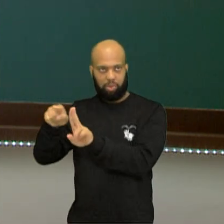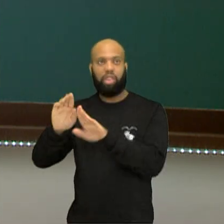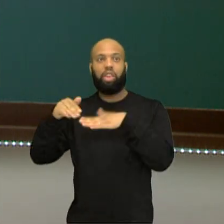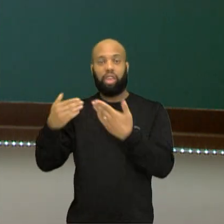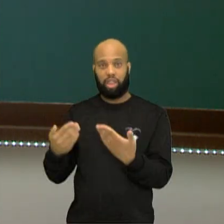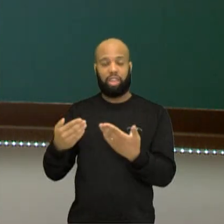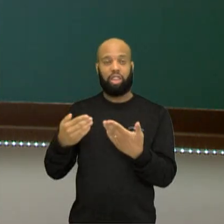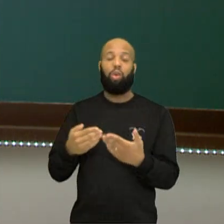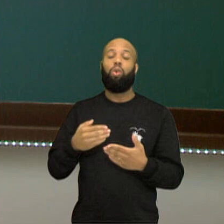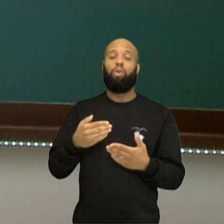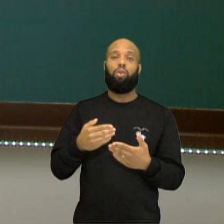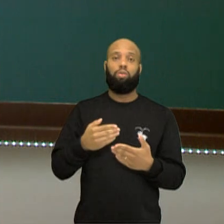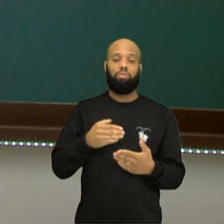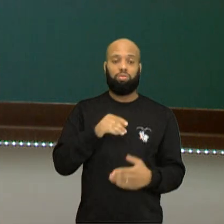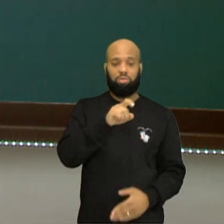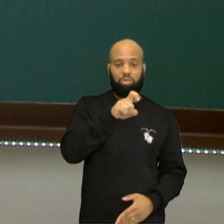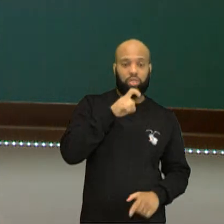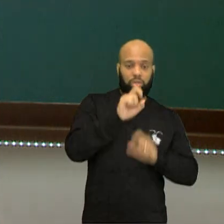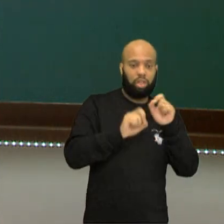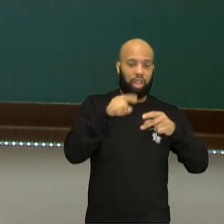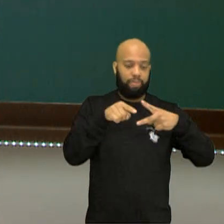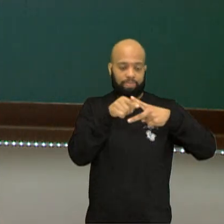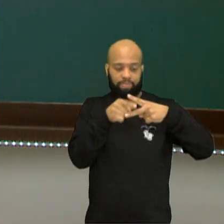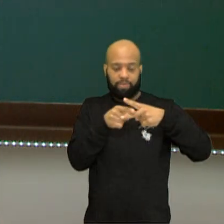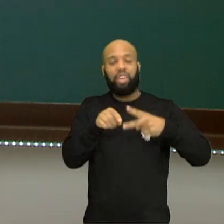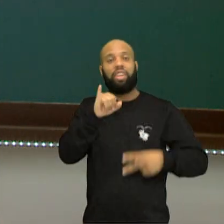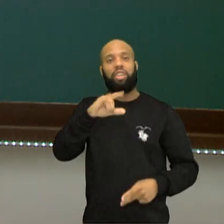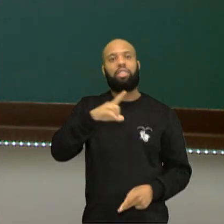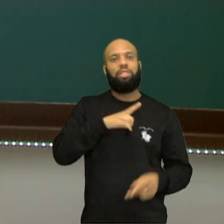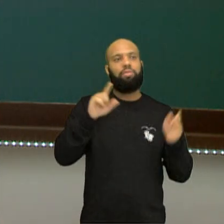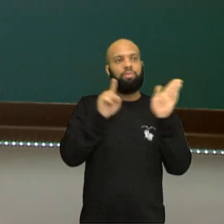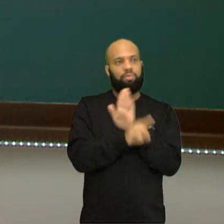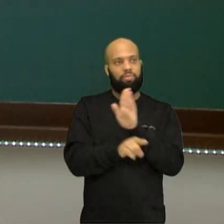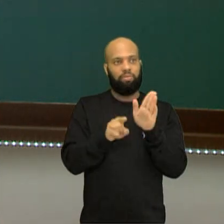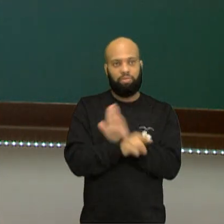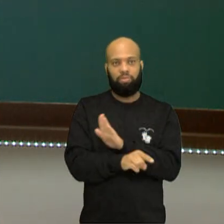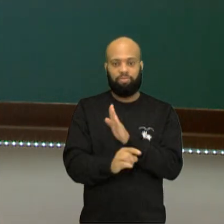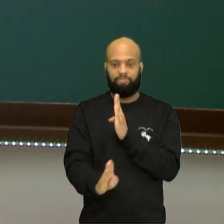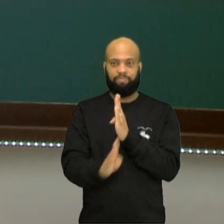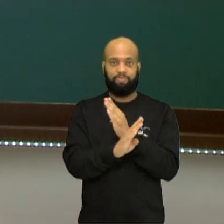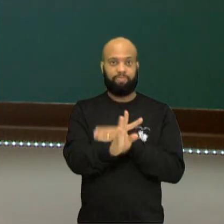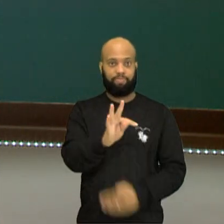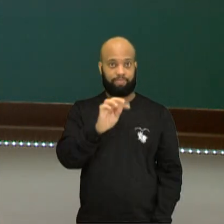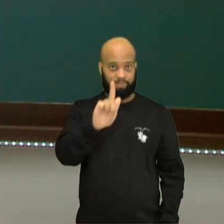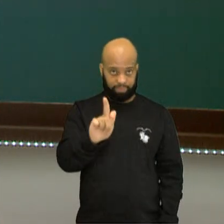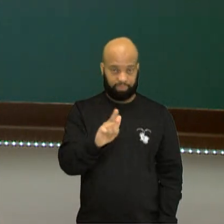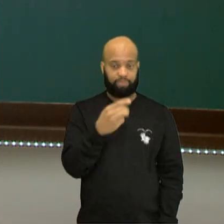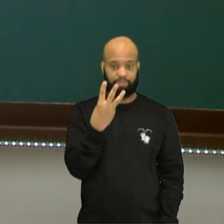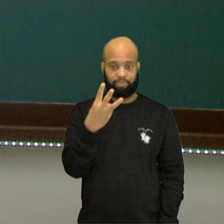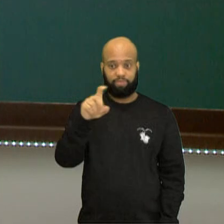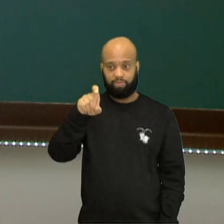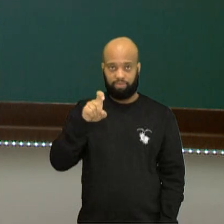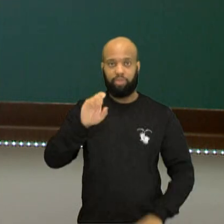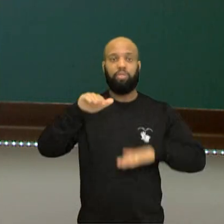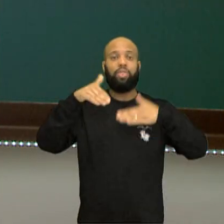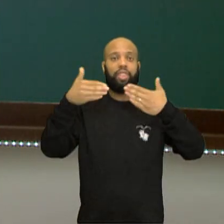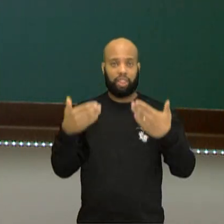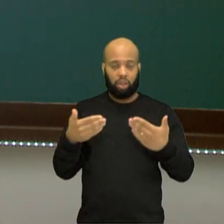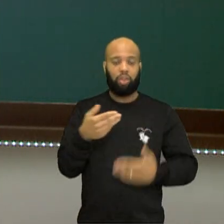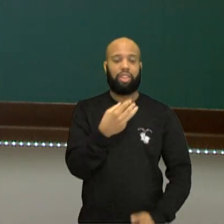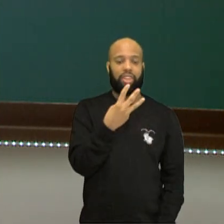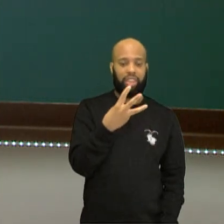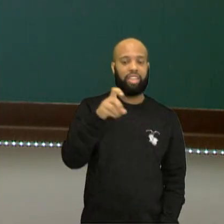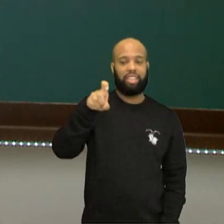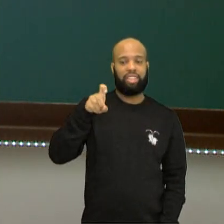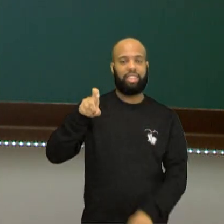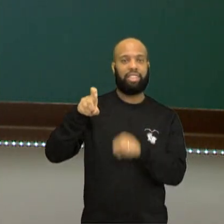ângulo. Se eu tenho lá no meu exercício que calcular a tangente de 3x, esse 3x